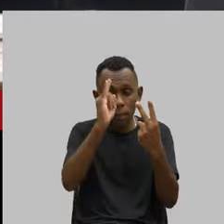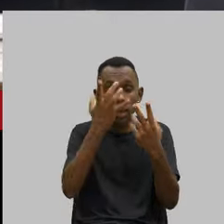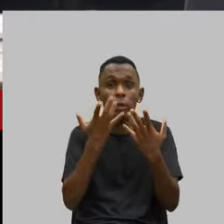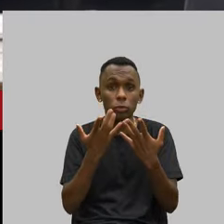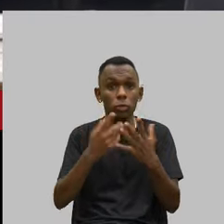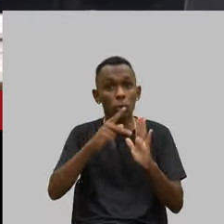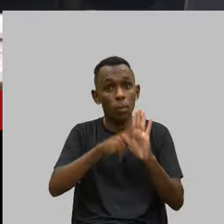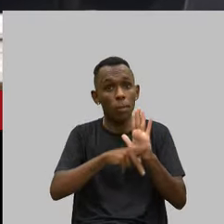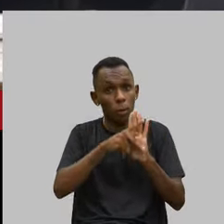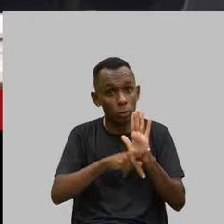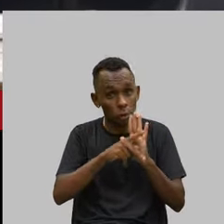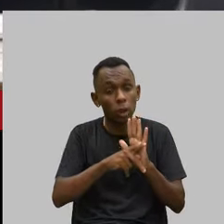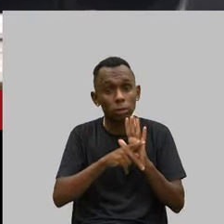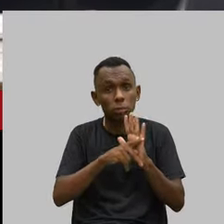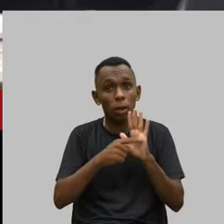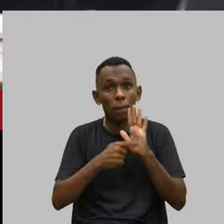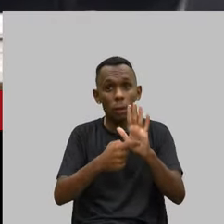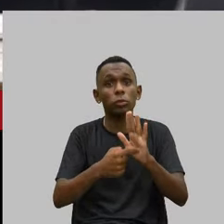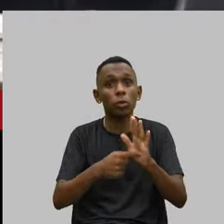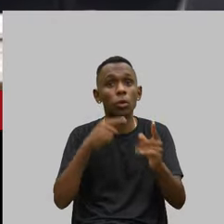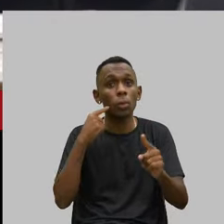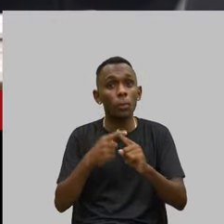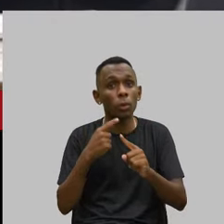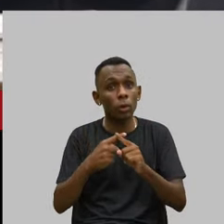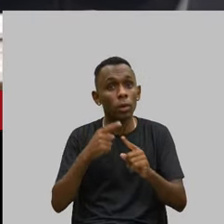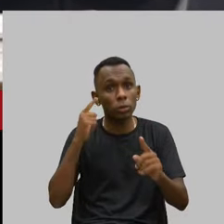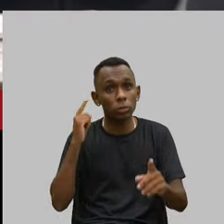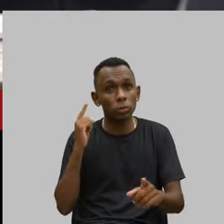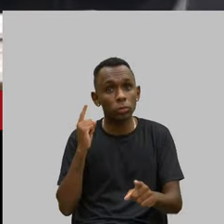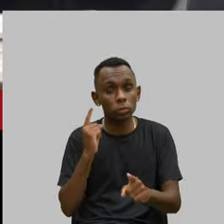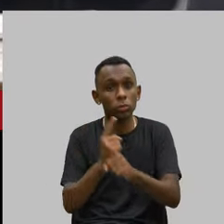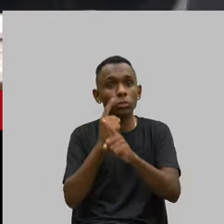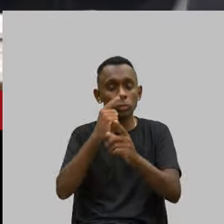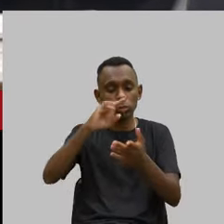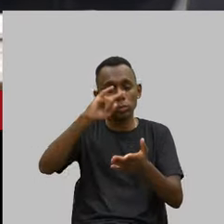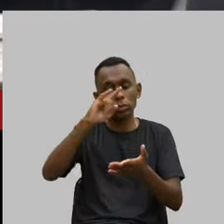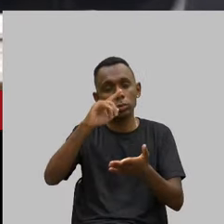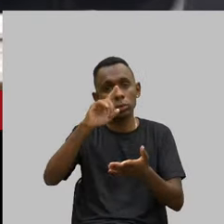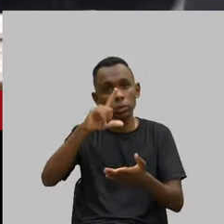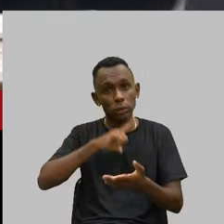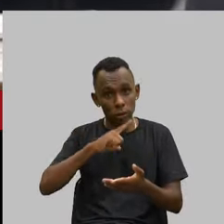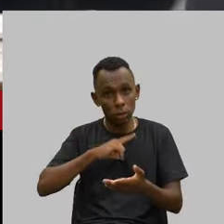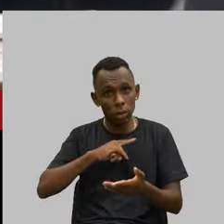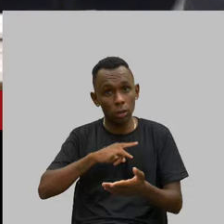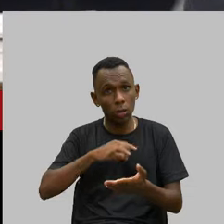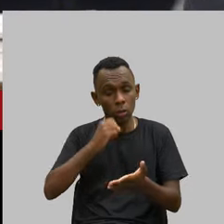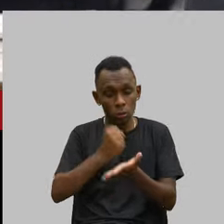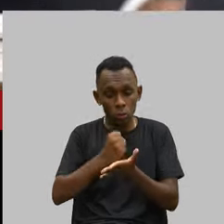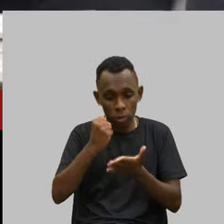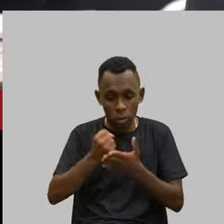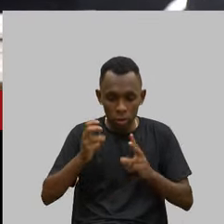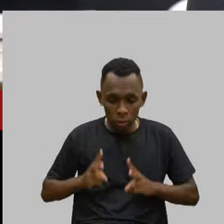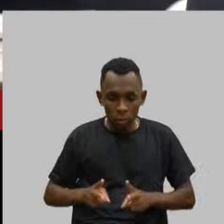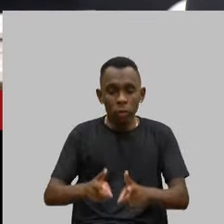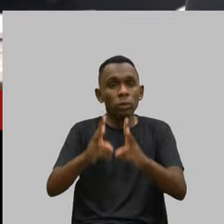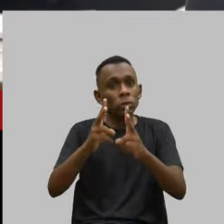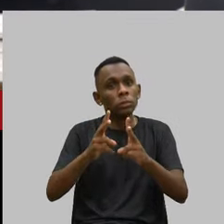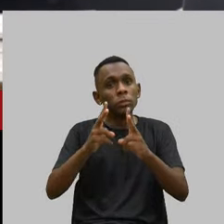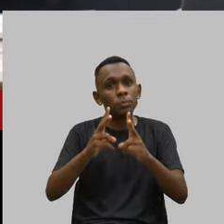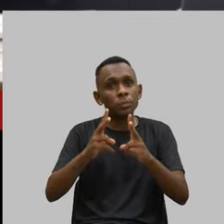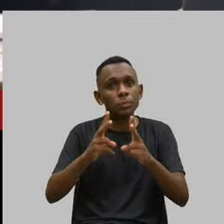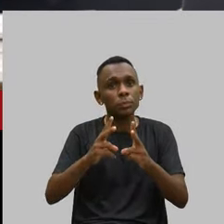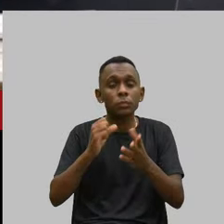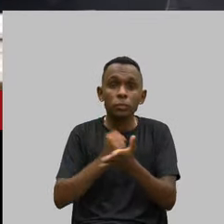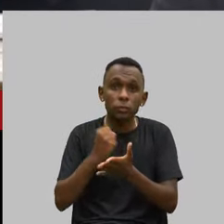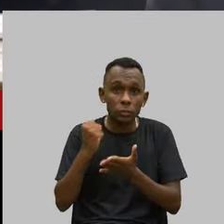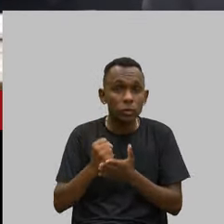apareceu justamente porque a gente tem um contrato de manutenção preventiva que nunca deixou de estar contratado Ou